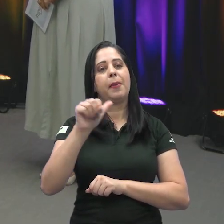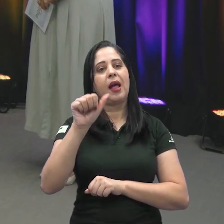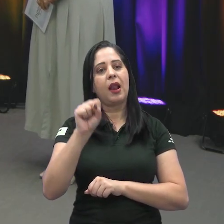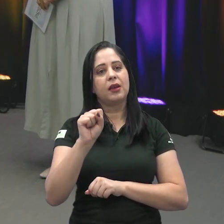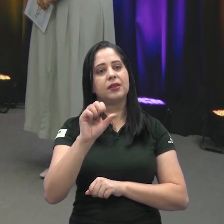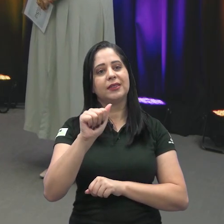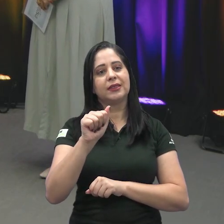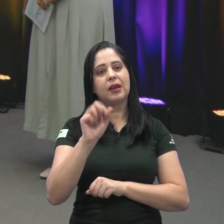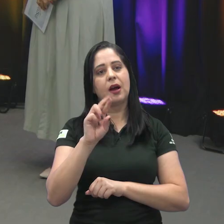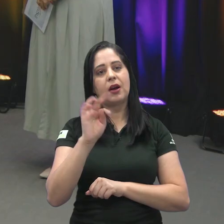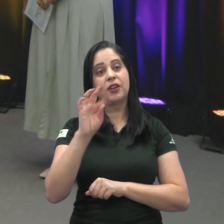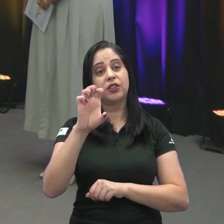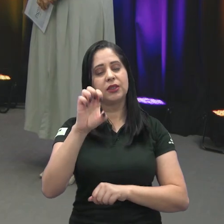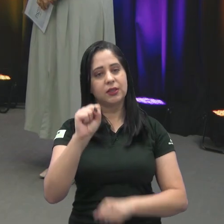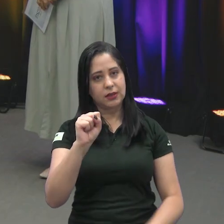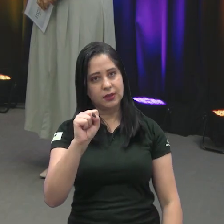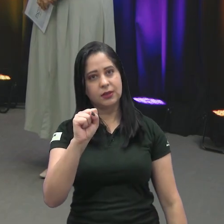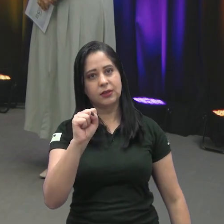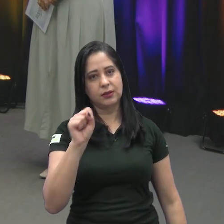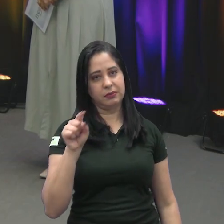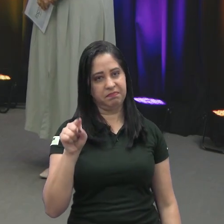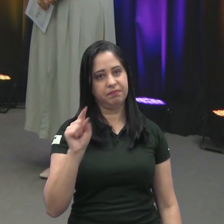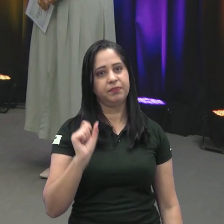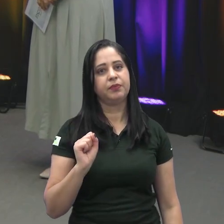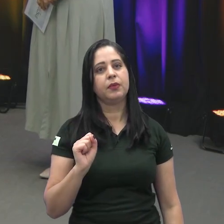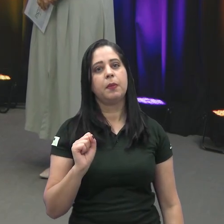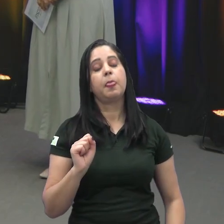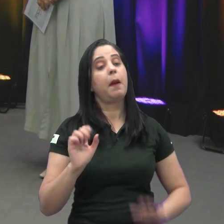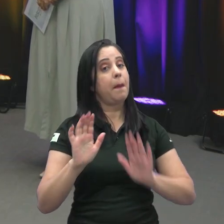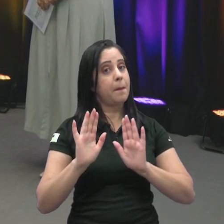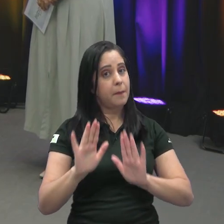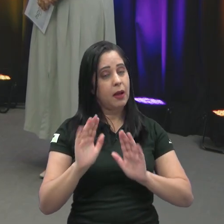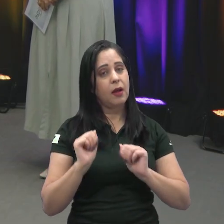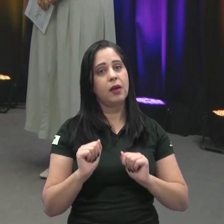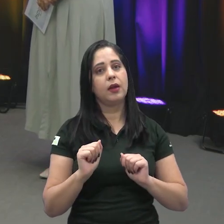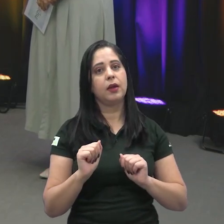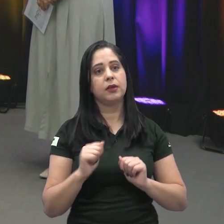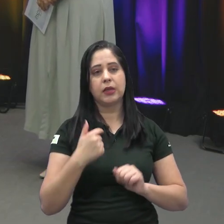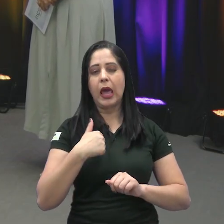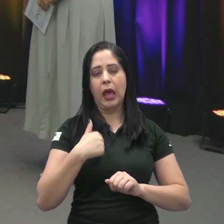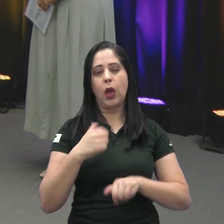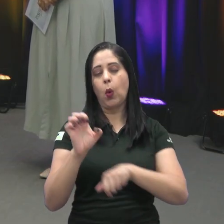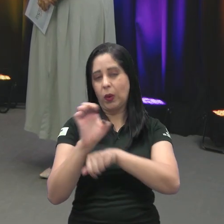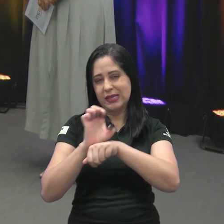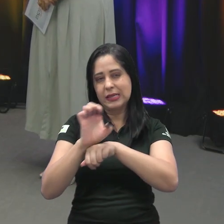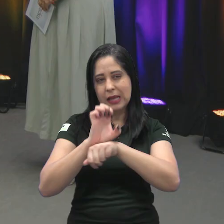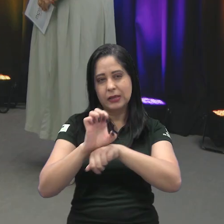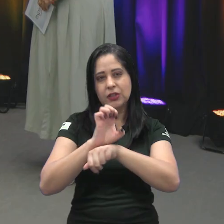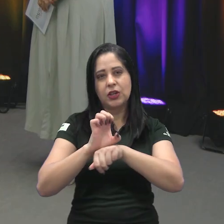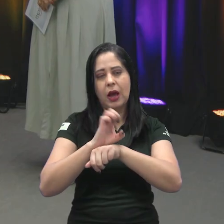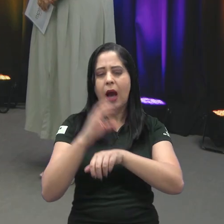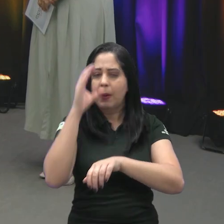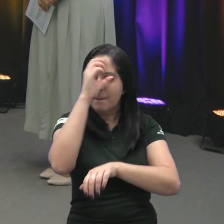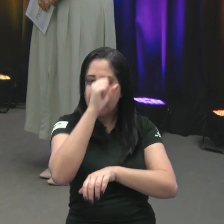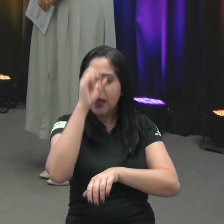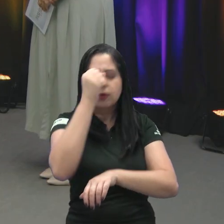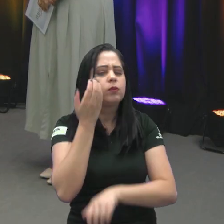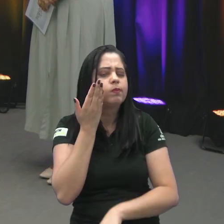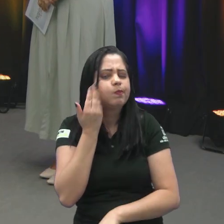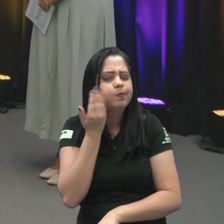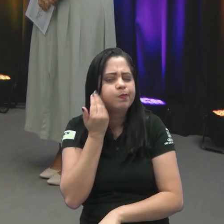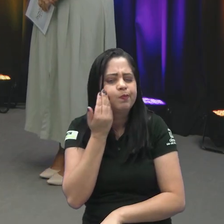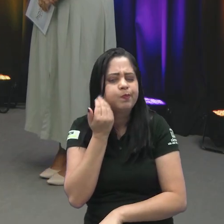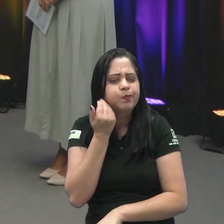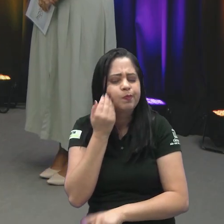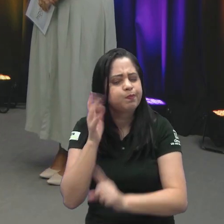De estudar lá na Faculdade de Belas Artes, né? Mas como um estagiário, aprendendo ali, né?